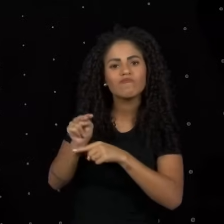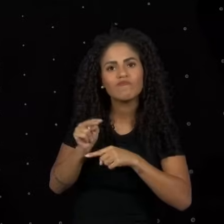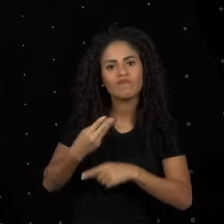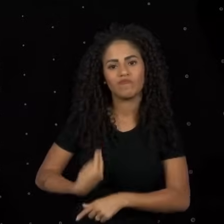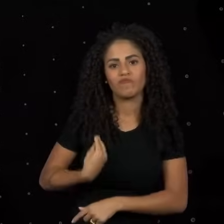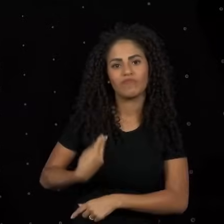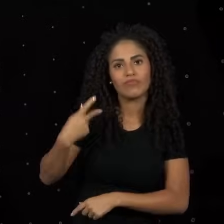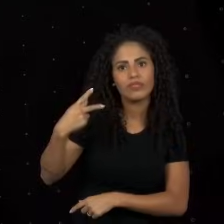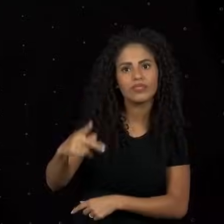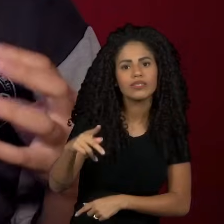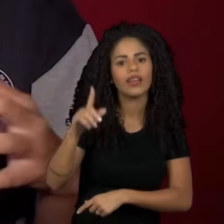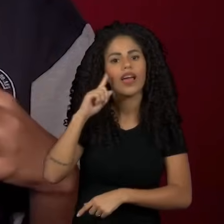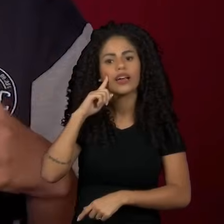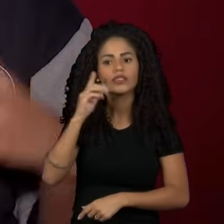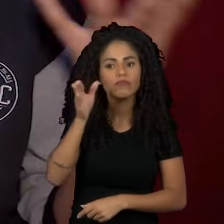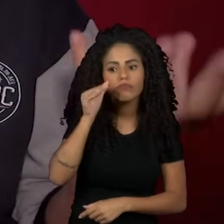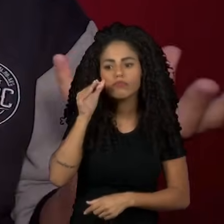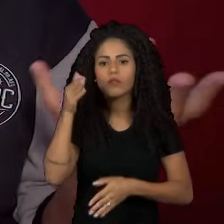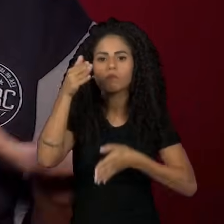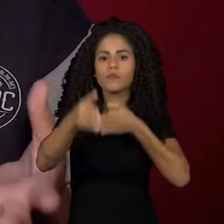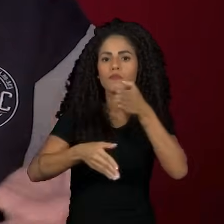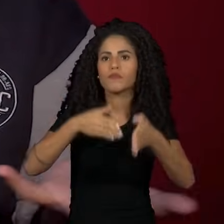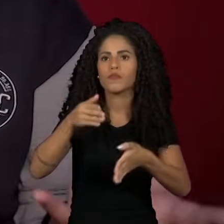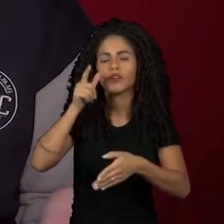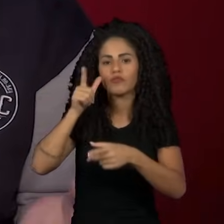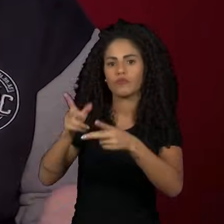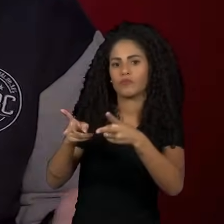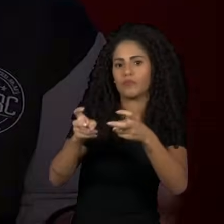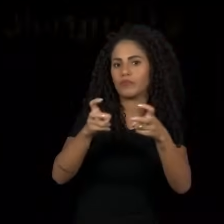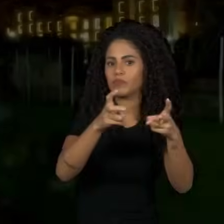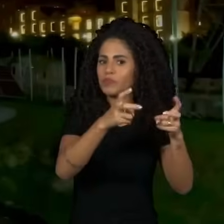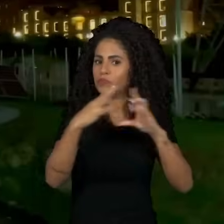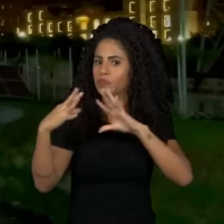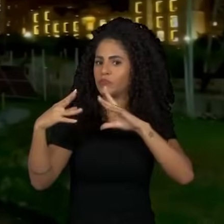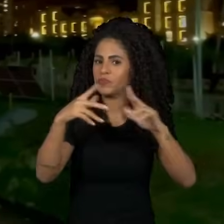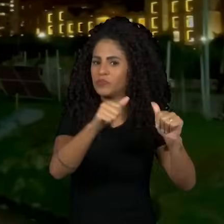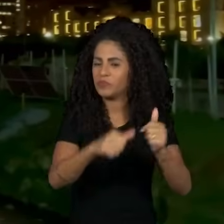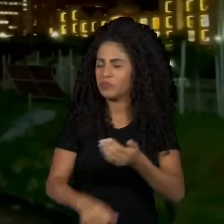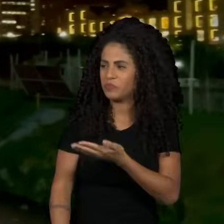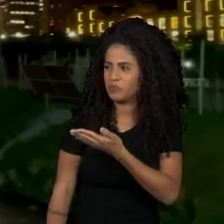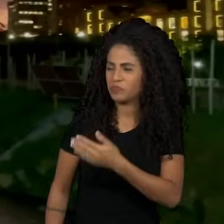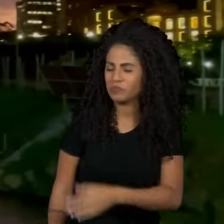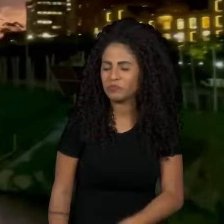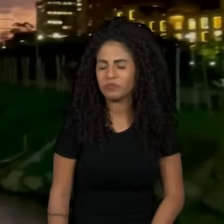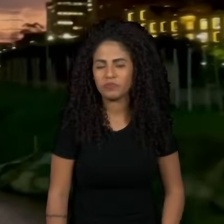E isso atrai as espécies, né? A gente consegue ver mais espécies a partir disso.